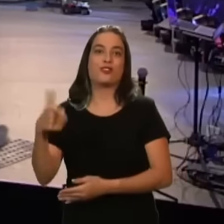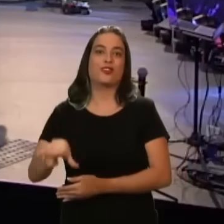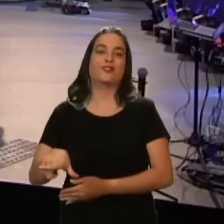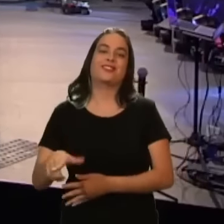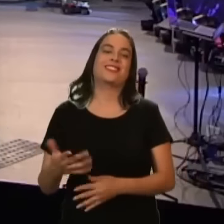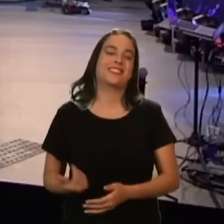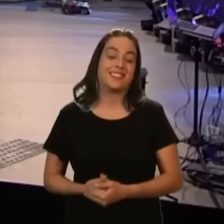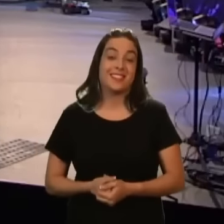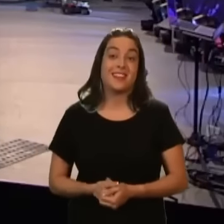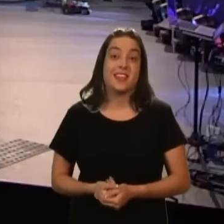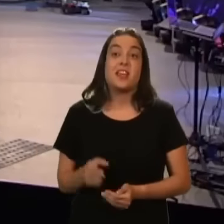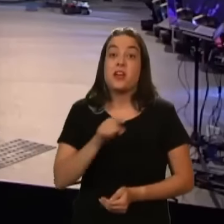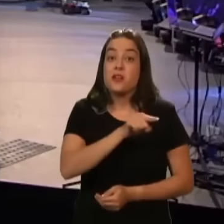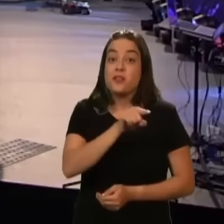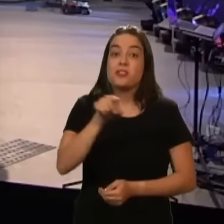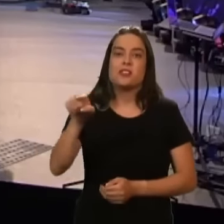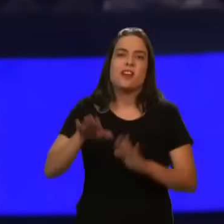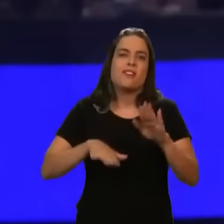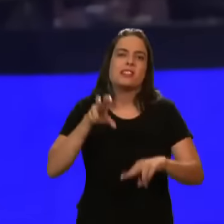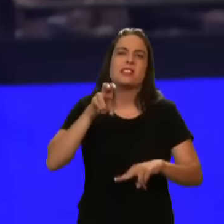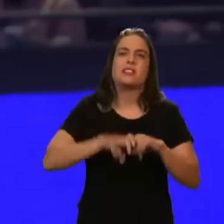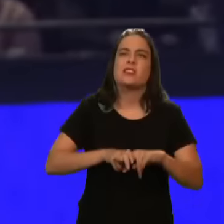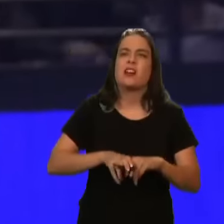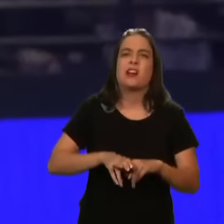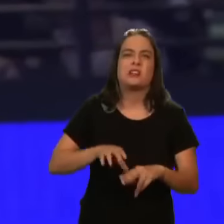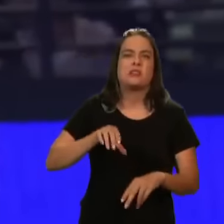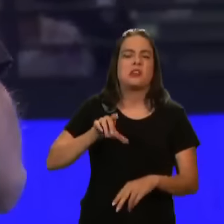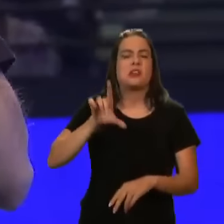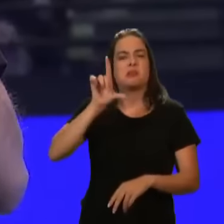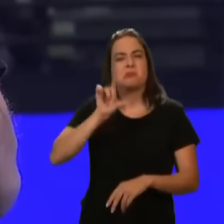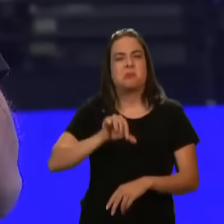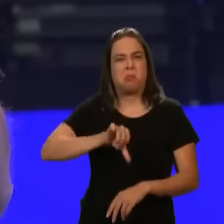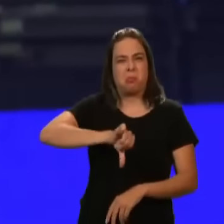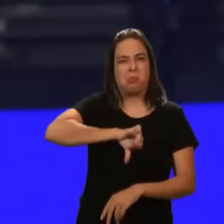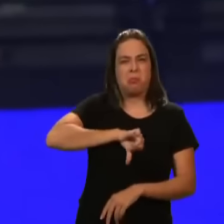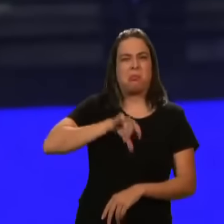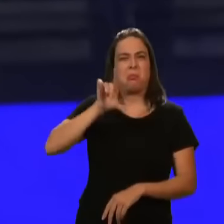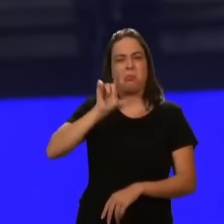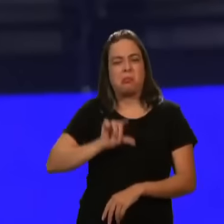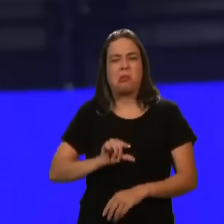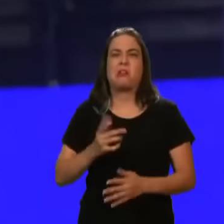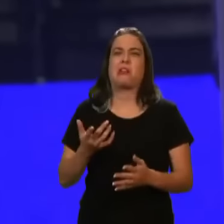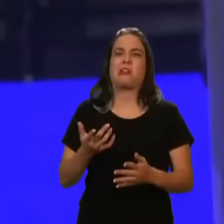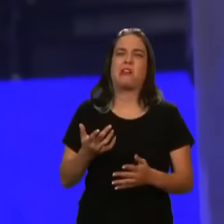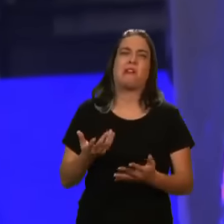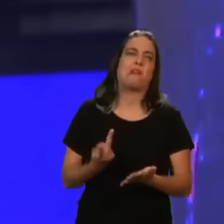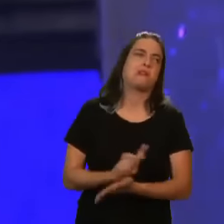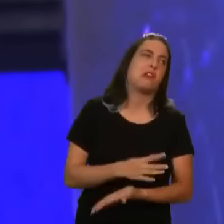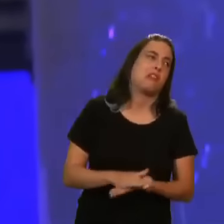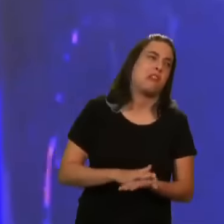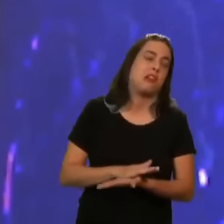Ei, você que é sentado aqui, que tem baixa autoestima: ai, nada acontece, ai, eu estou... Ei!